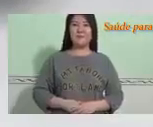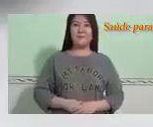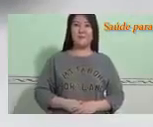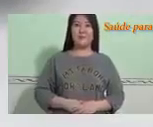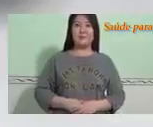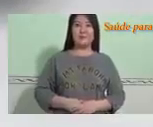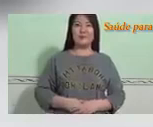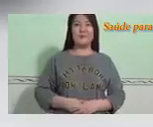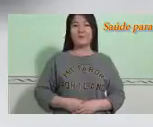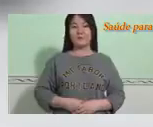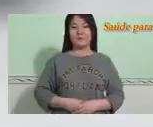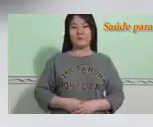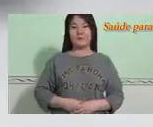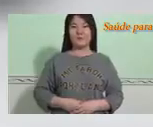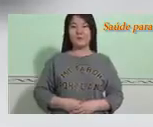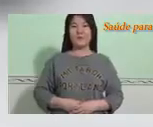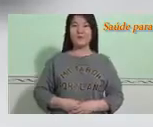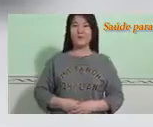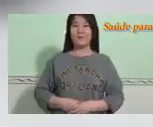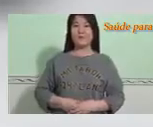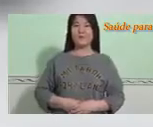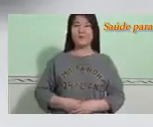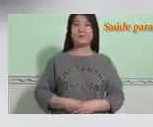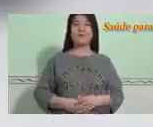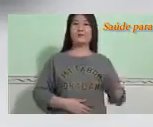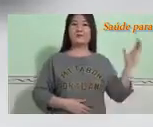ansiedade, ADHD, de falhas da memória.